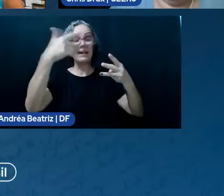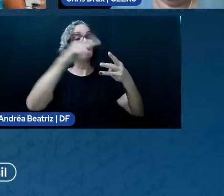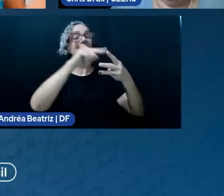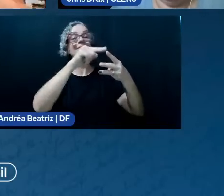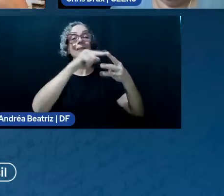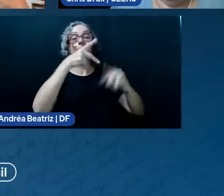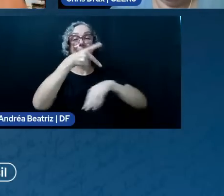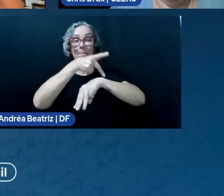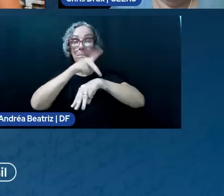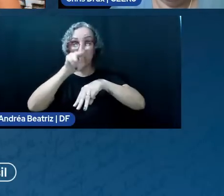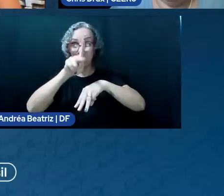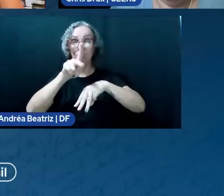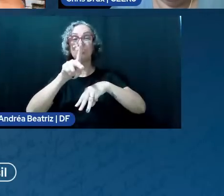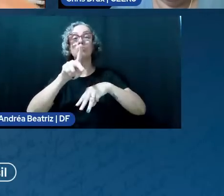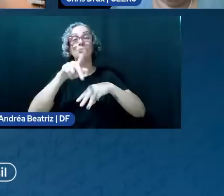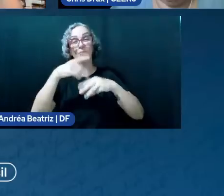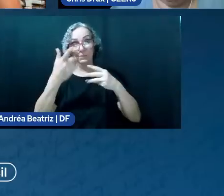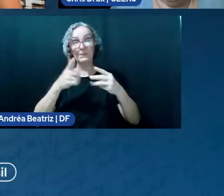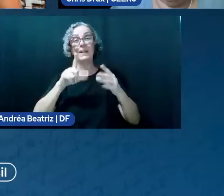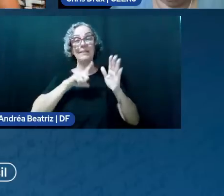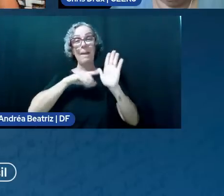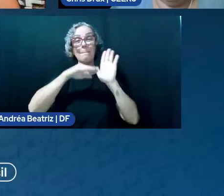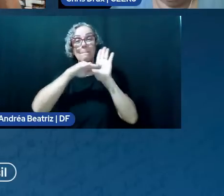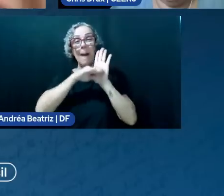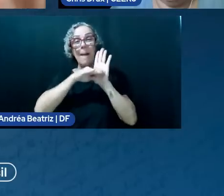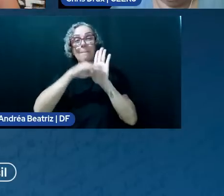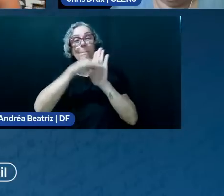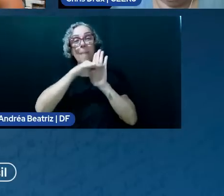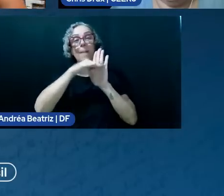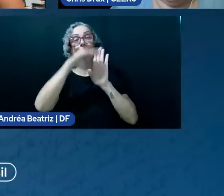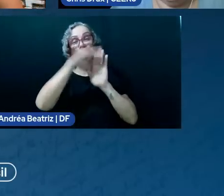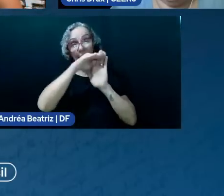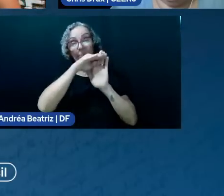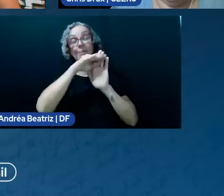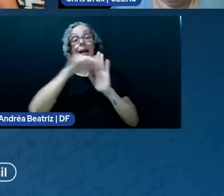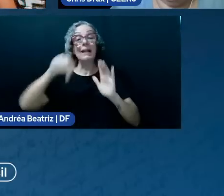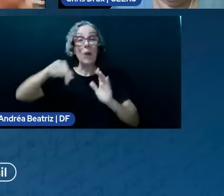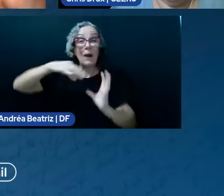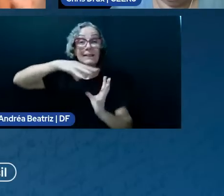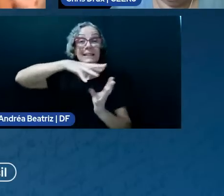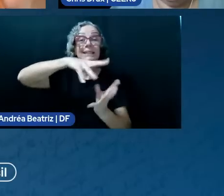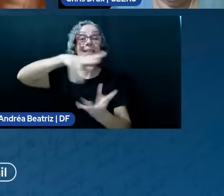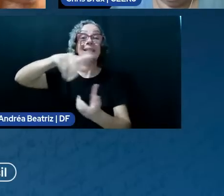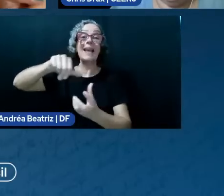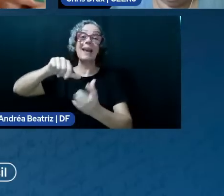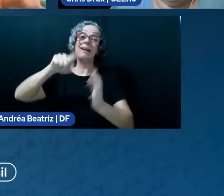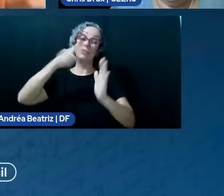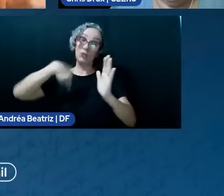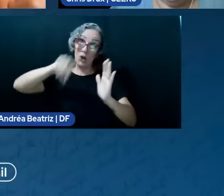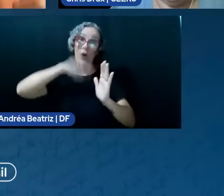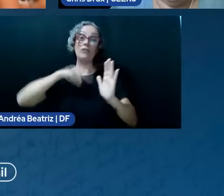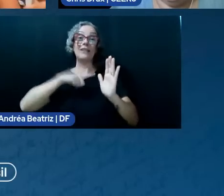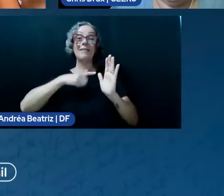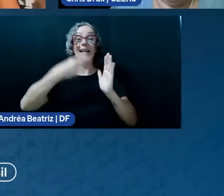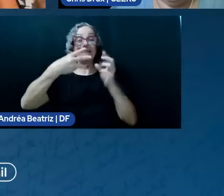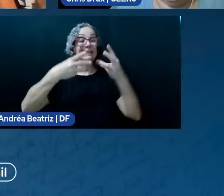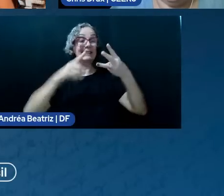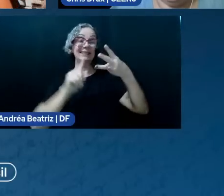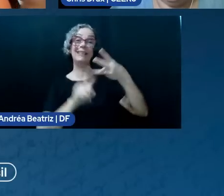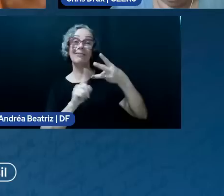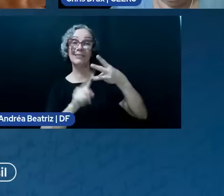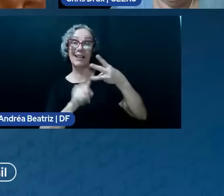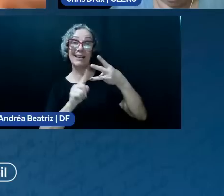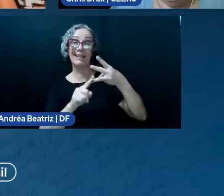planeta Terra pertencem à ordem dos espíritos imperfeitos, ou à terceira ordem. Então, ele nos deixa claro